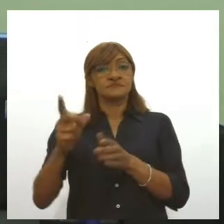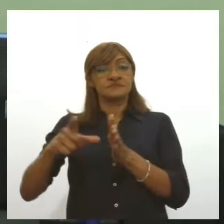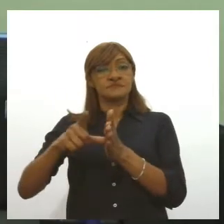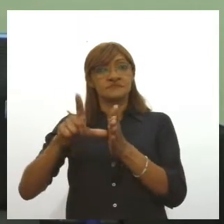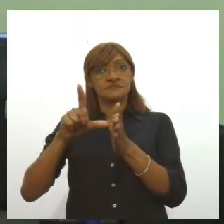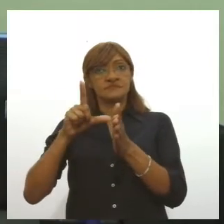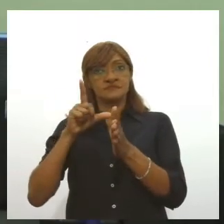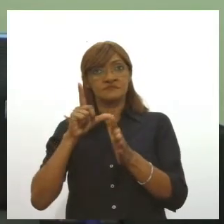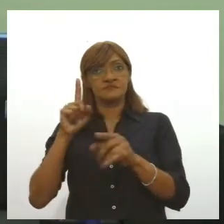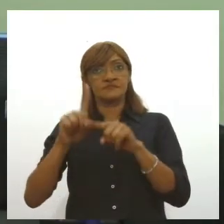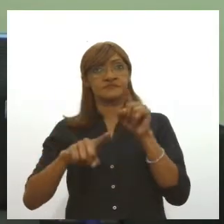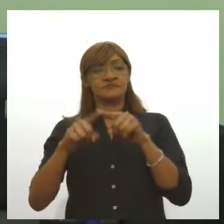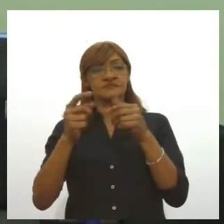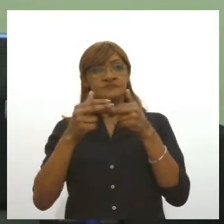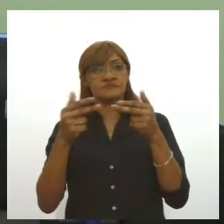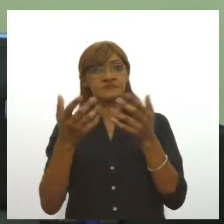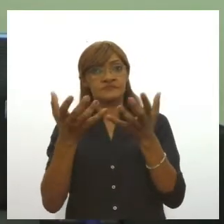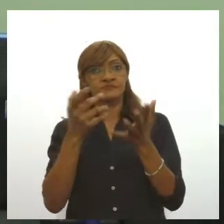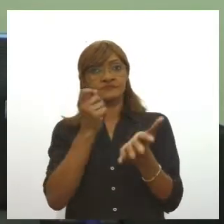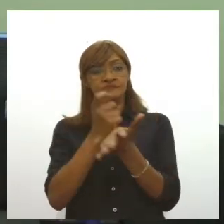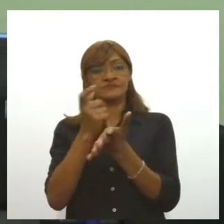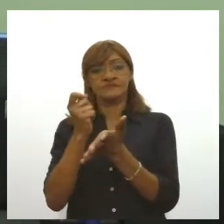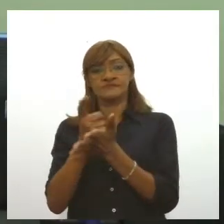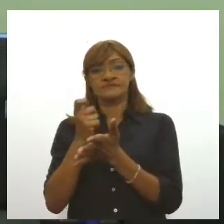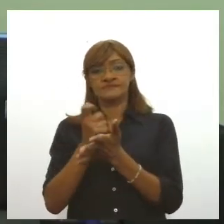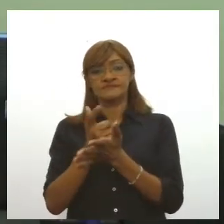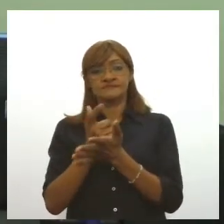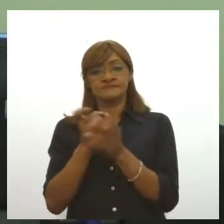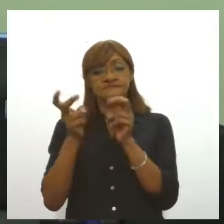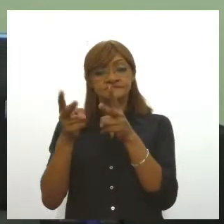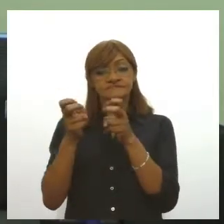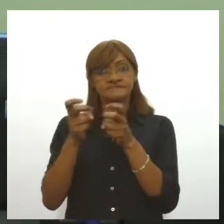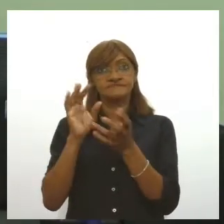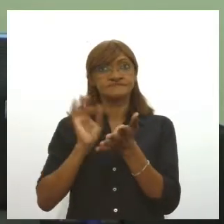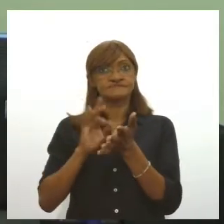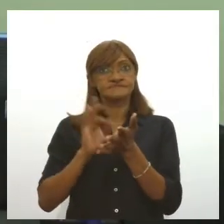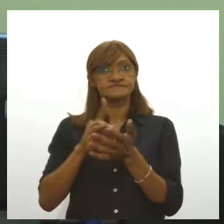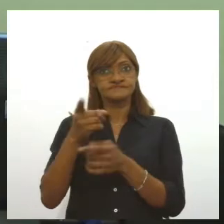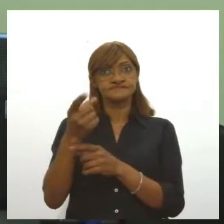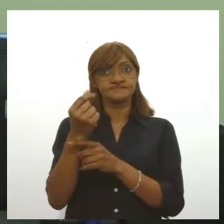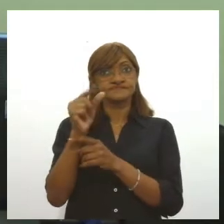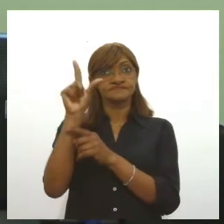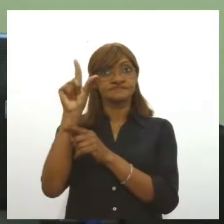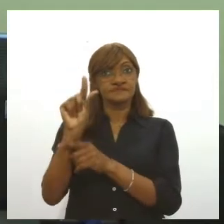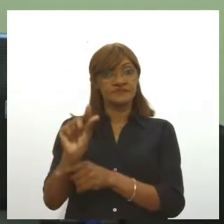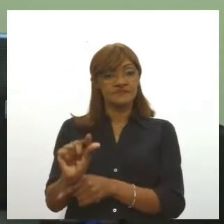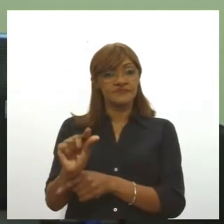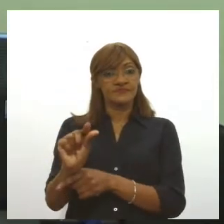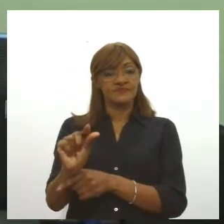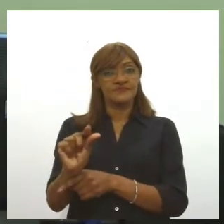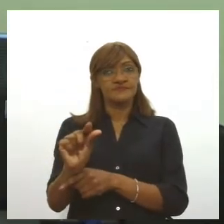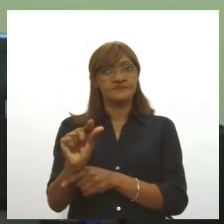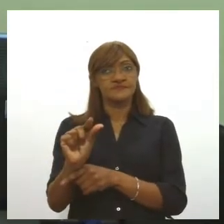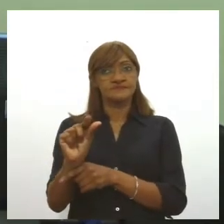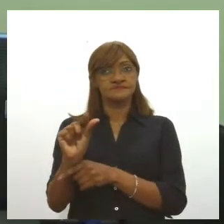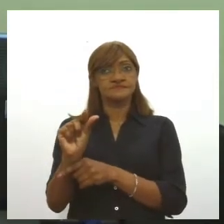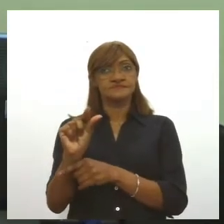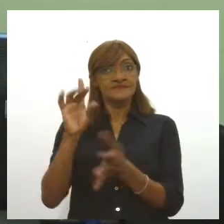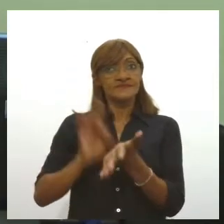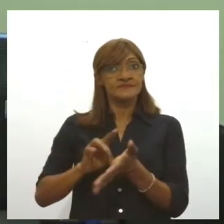produto que ele deseja comprar na Black Friday e verificar se, de fato, aquela promoção corresponde com a